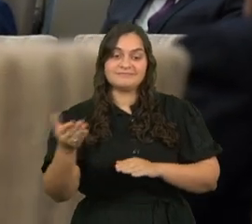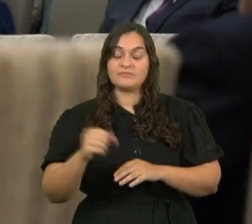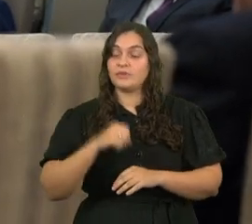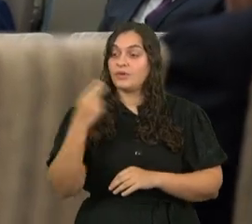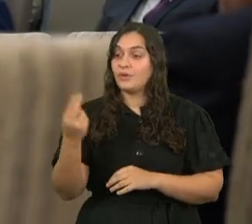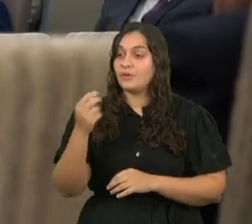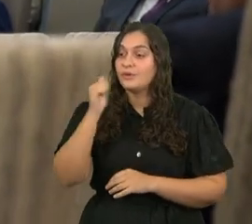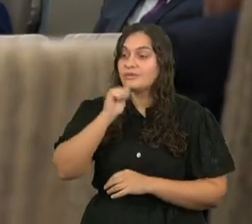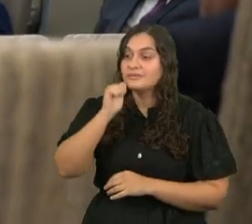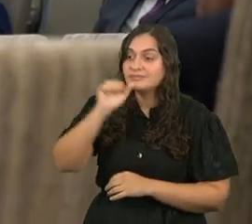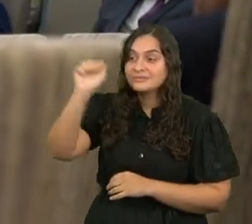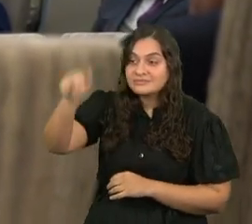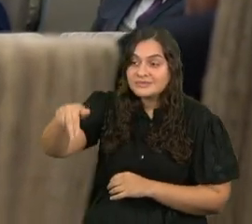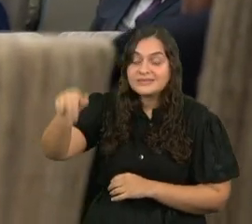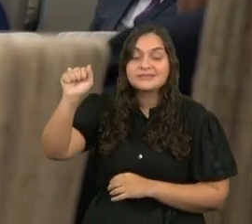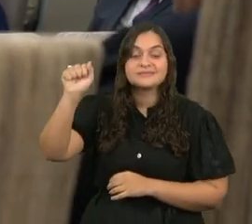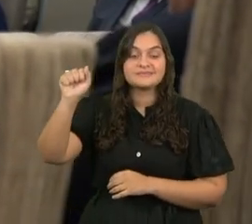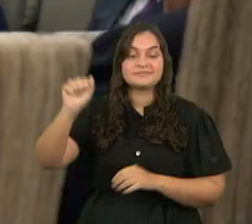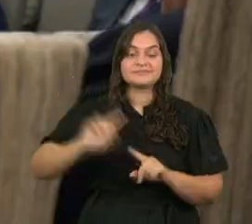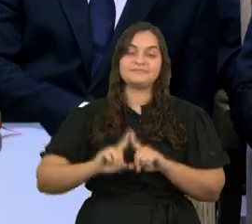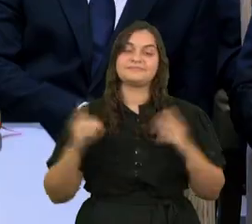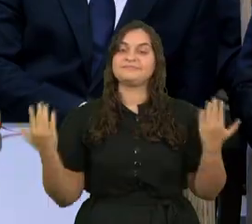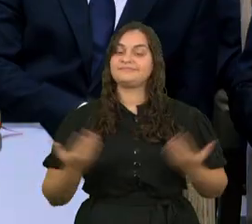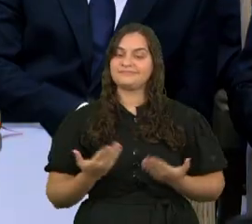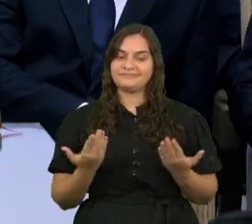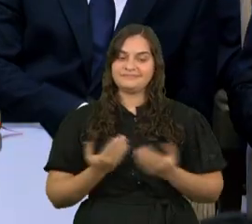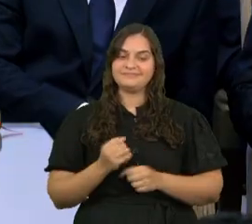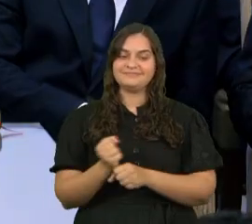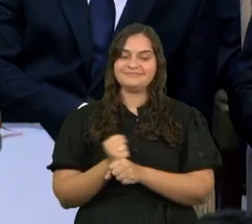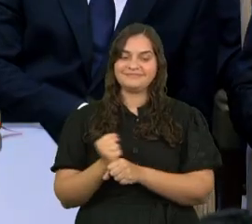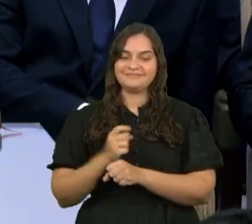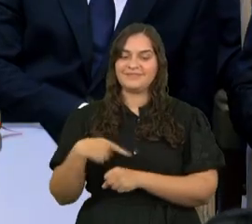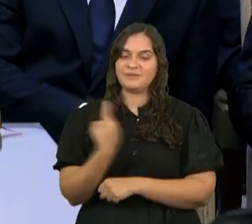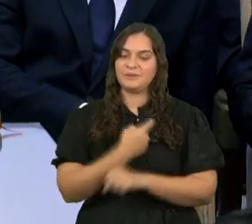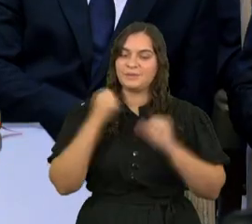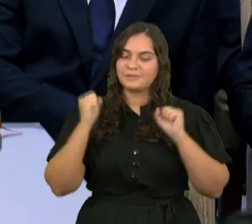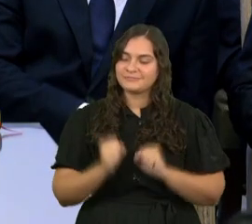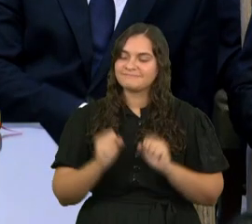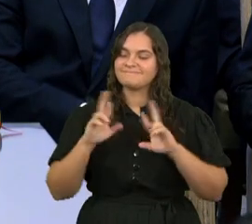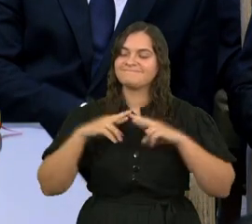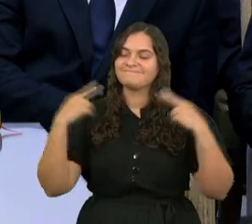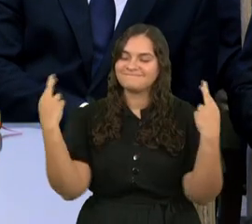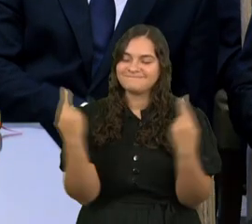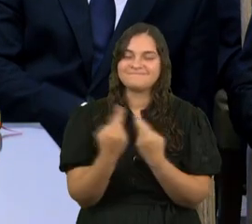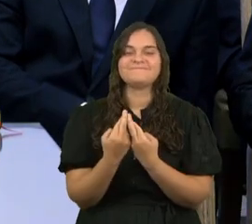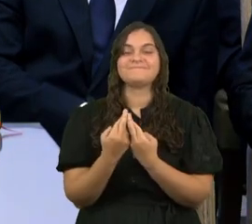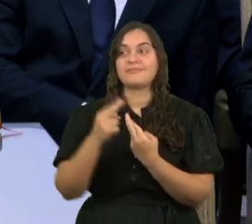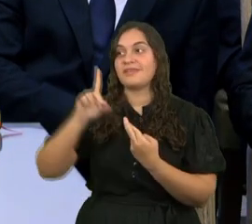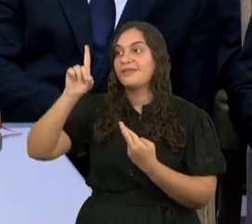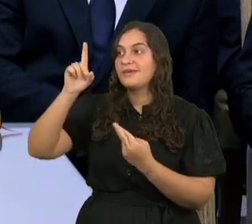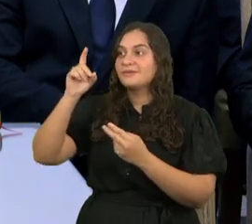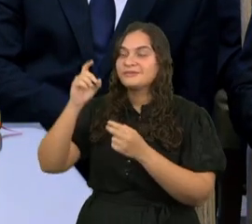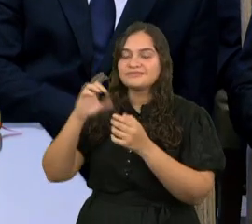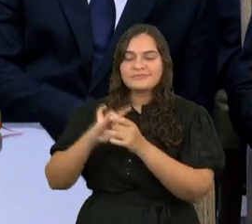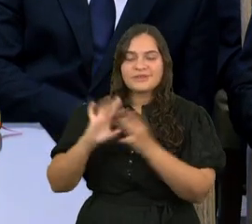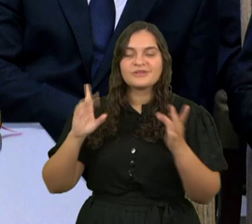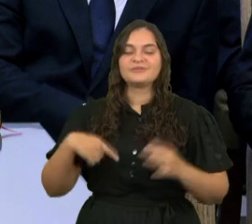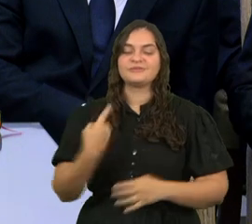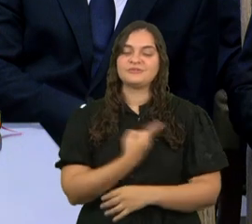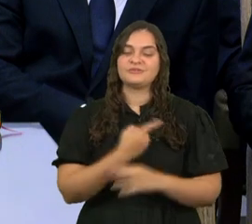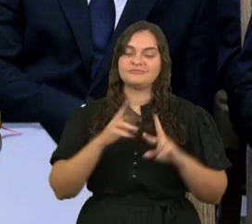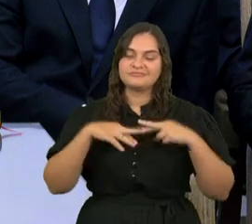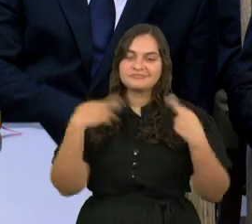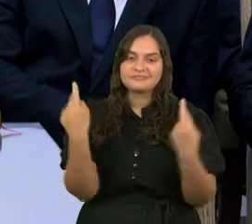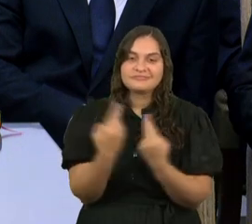Ana. Mas esse ano a gente pôde se reunir, Deus nos reuniu e estamos